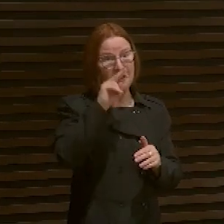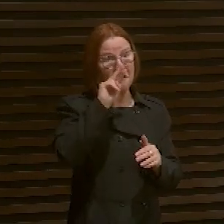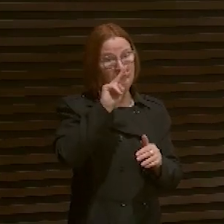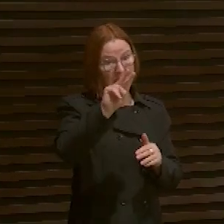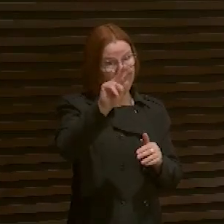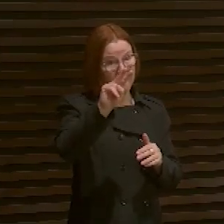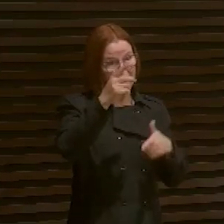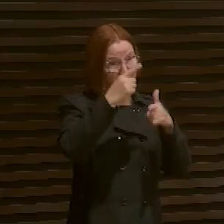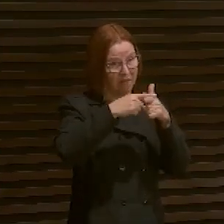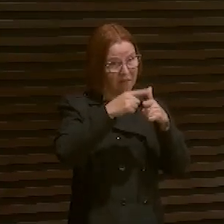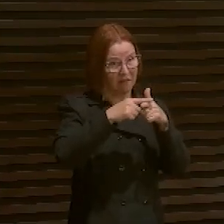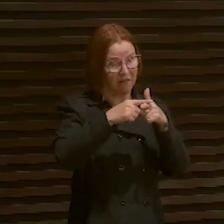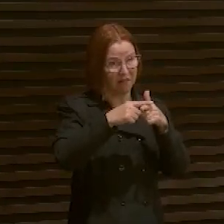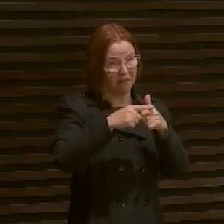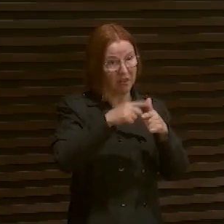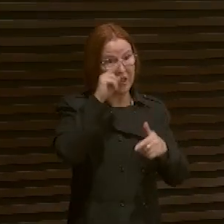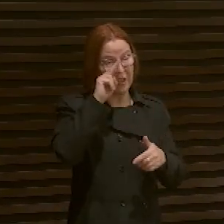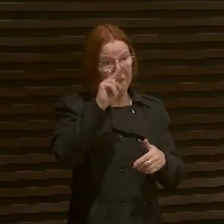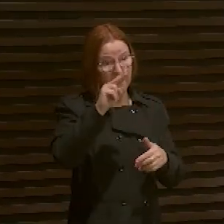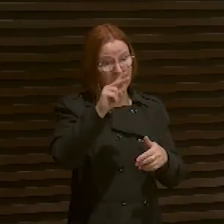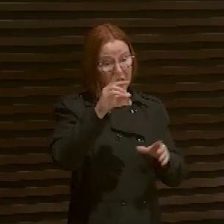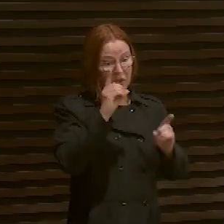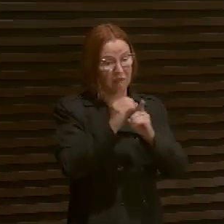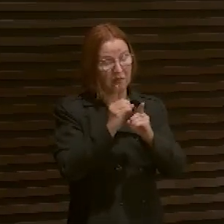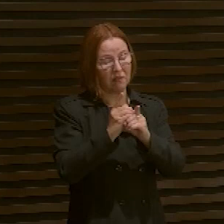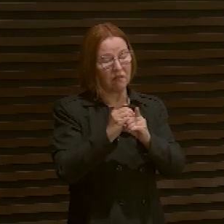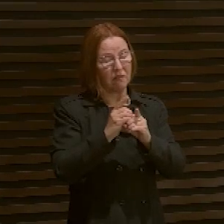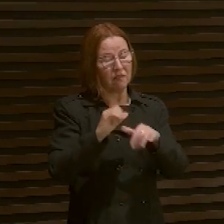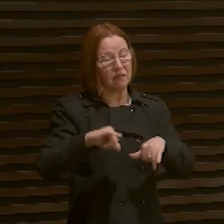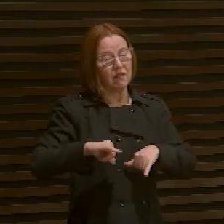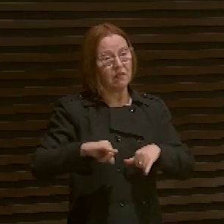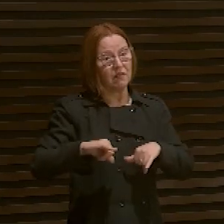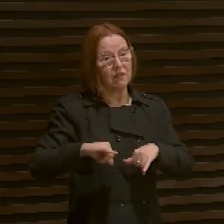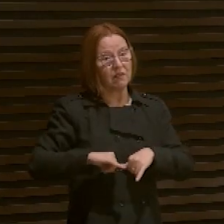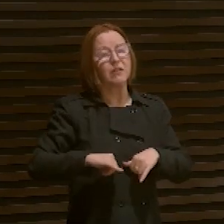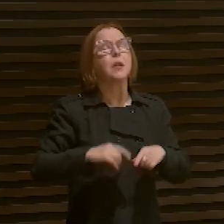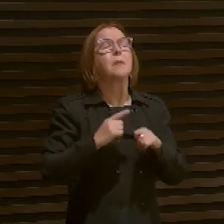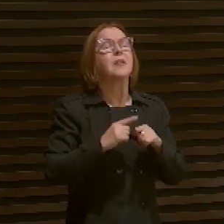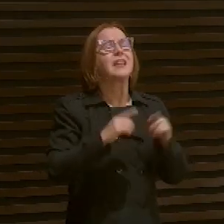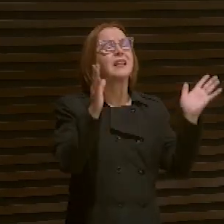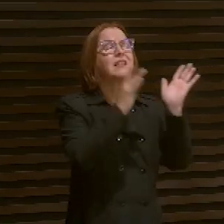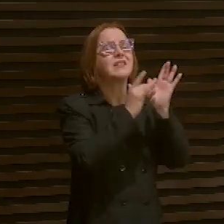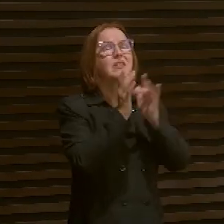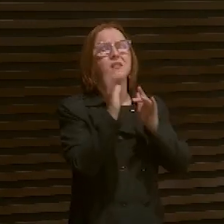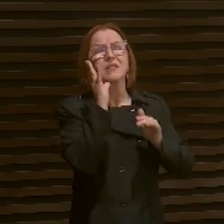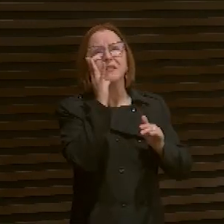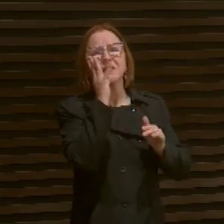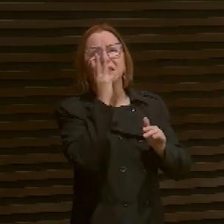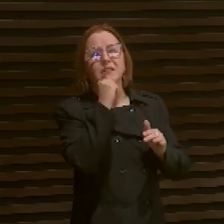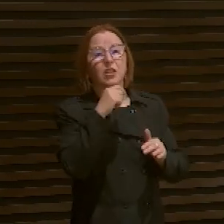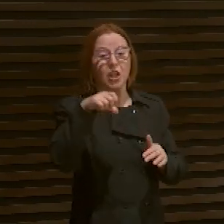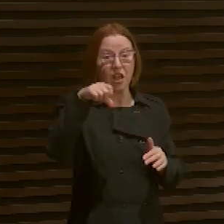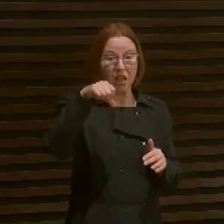Estava vendo os discípulos dele, obedecendo ele, sofrendo daquele jeito, e por que ele demorou tanto? 9 horas de